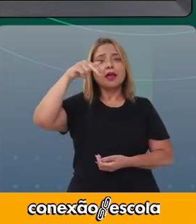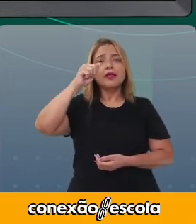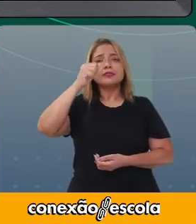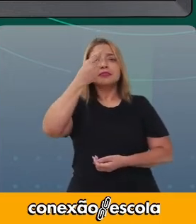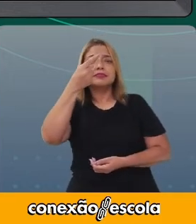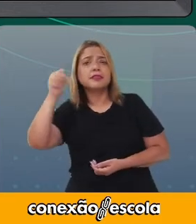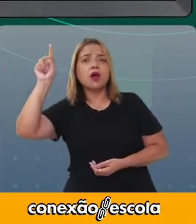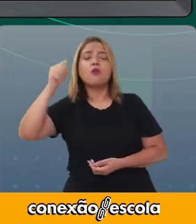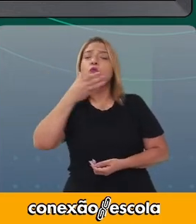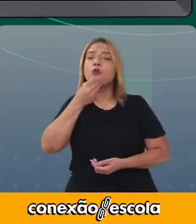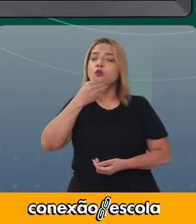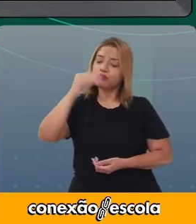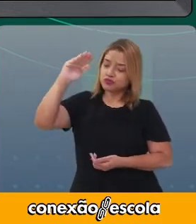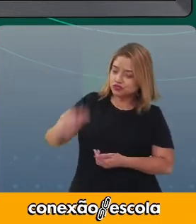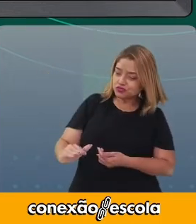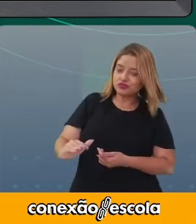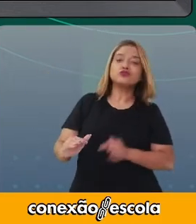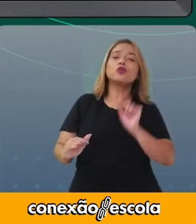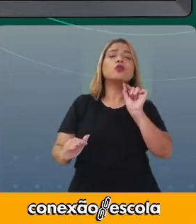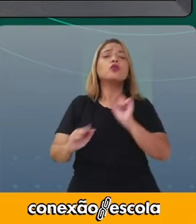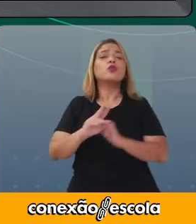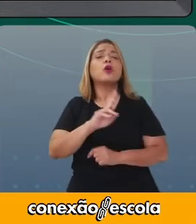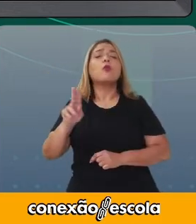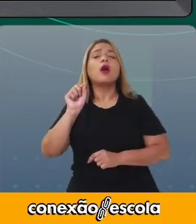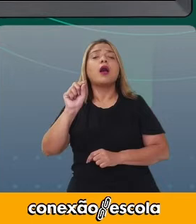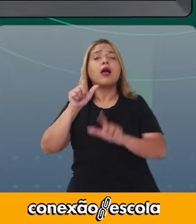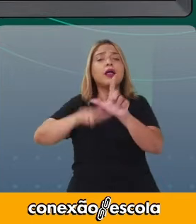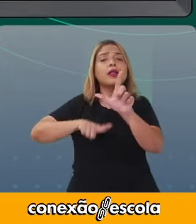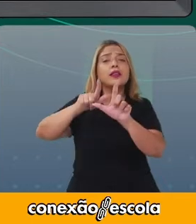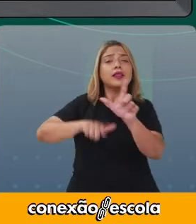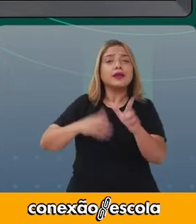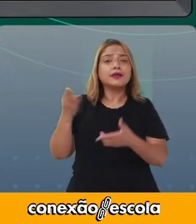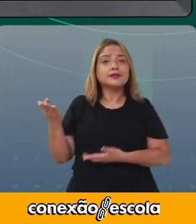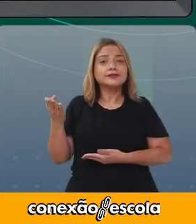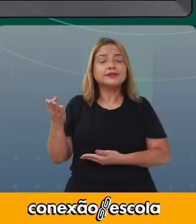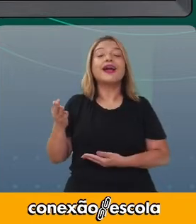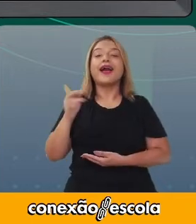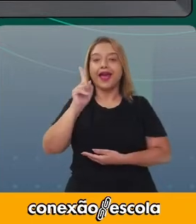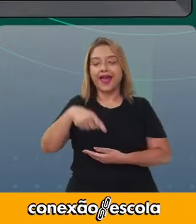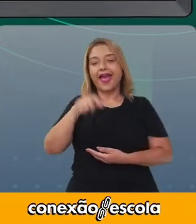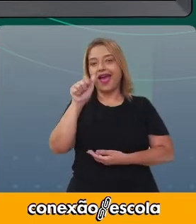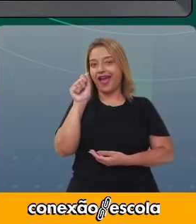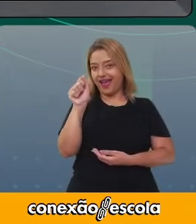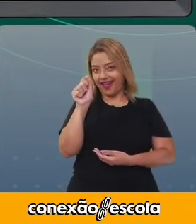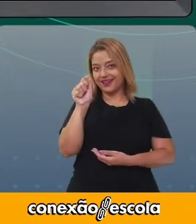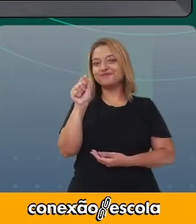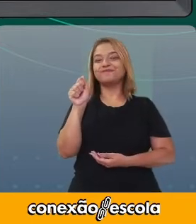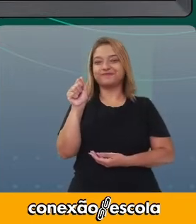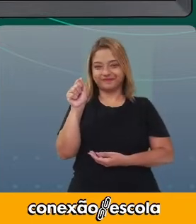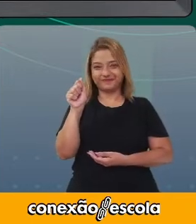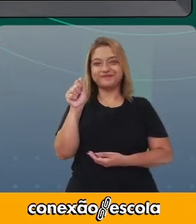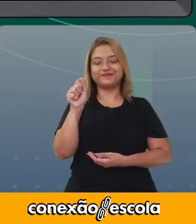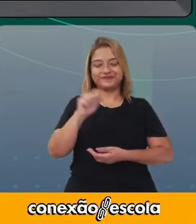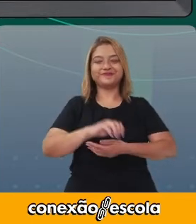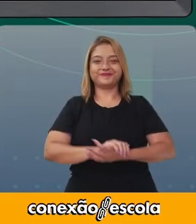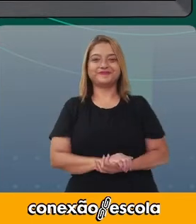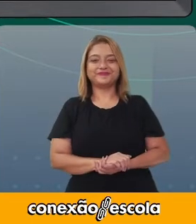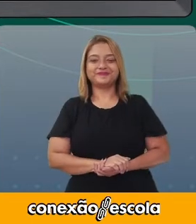Anão. Qual é a primeira letra da palavra anão? Isso mesmo, a letra